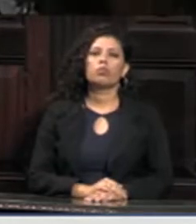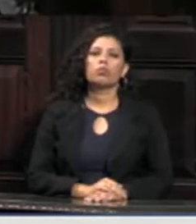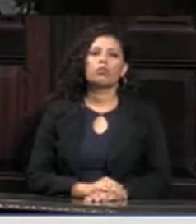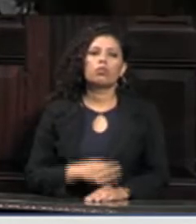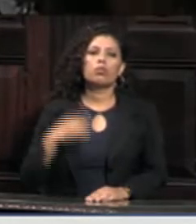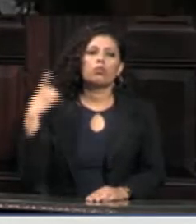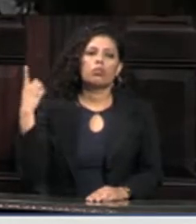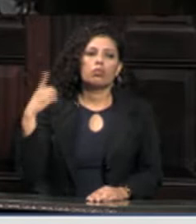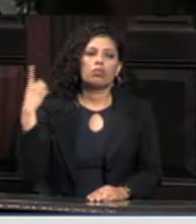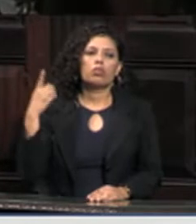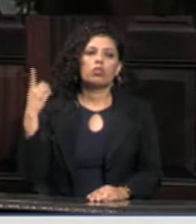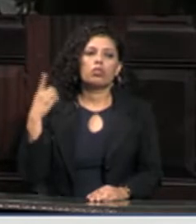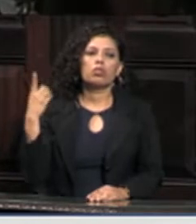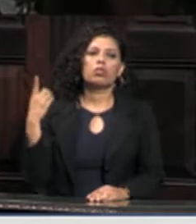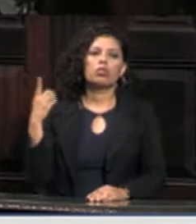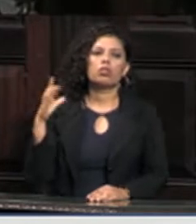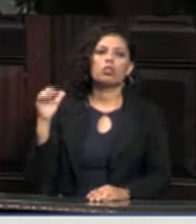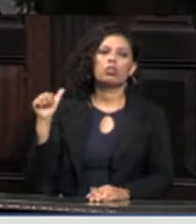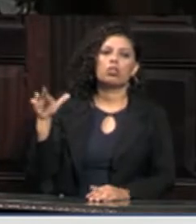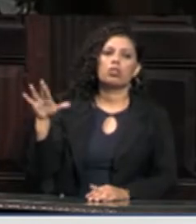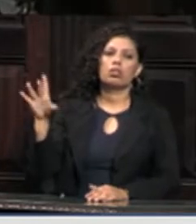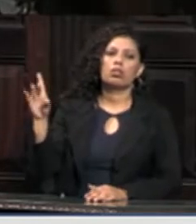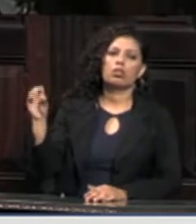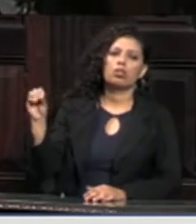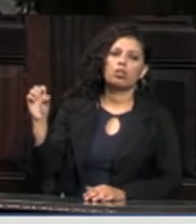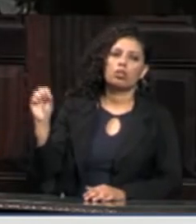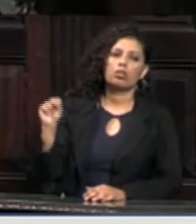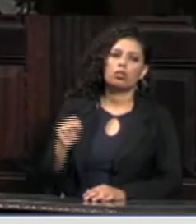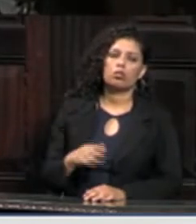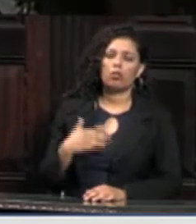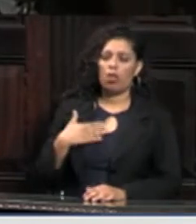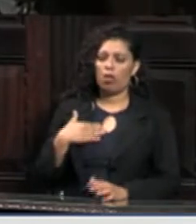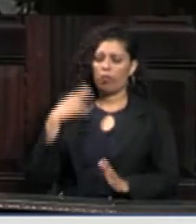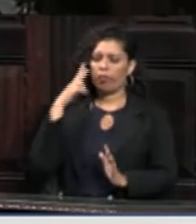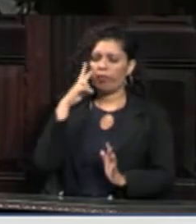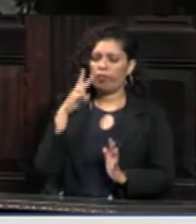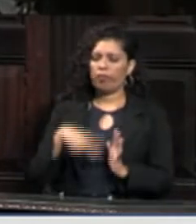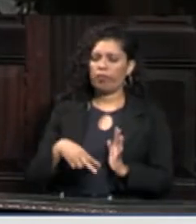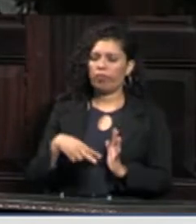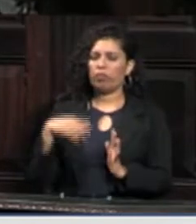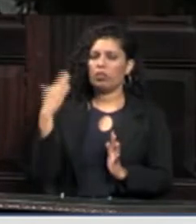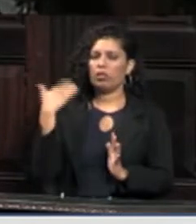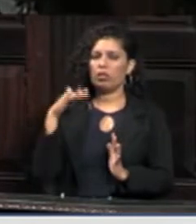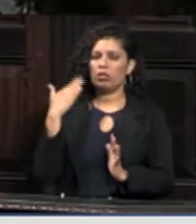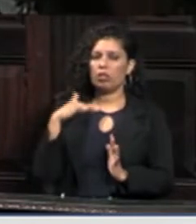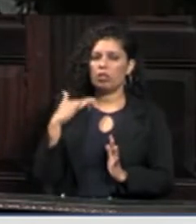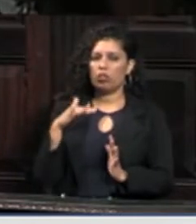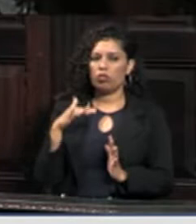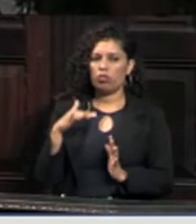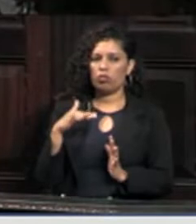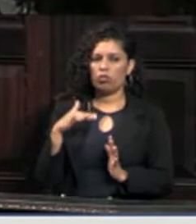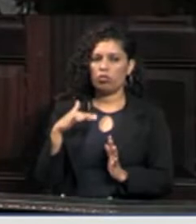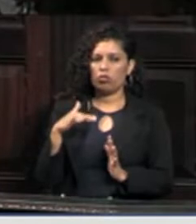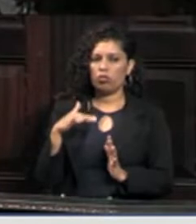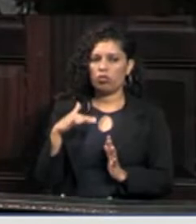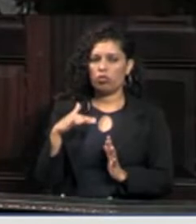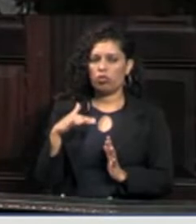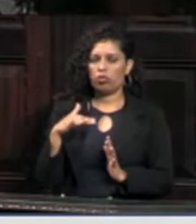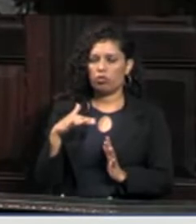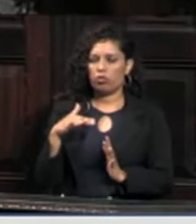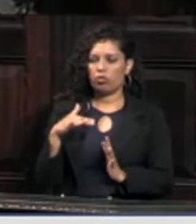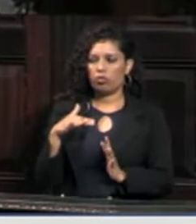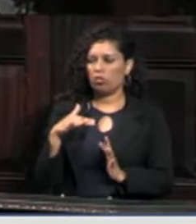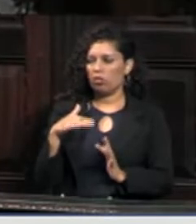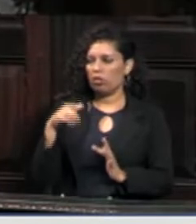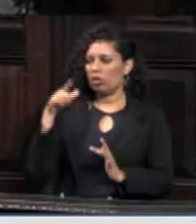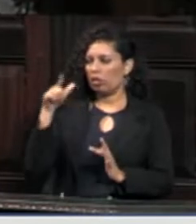Deputado Tio Carlos, no meu entendimento, a fala do deputado Dionísio Lins